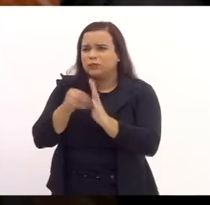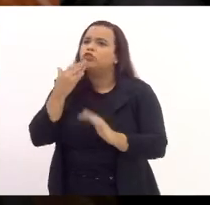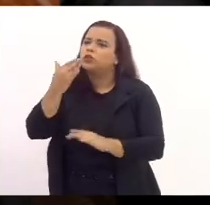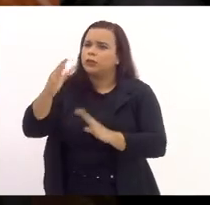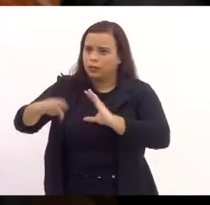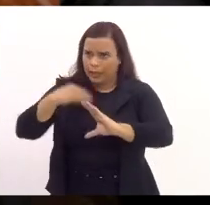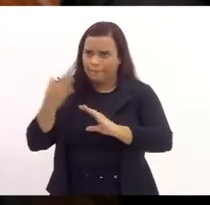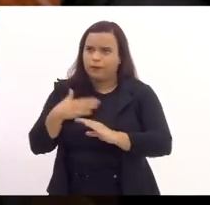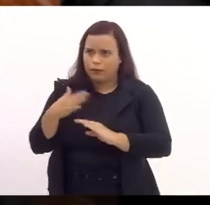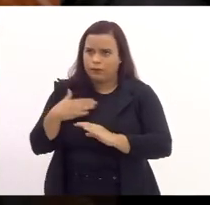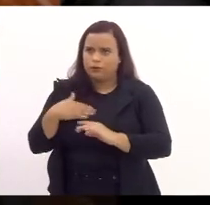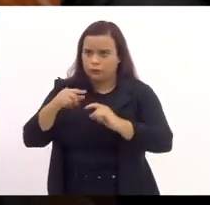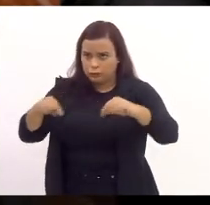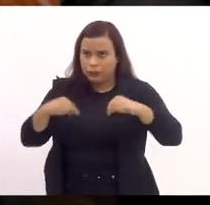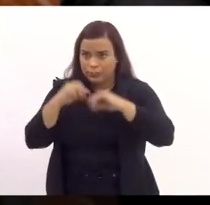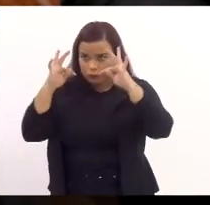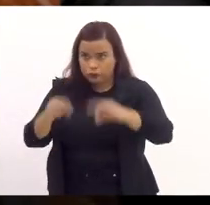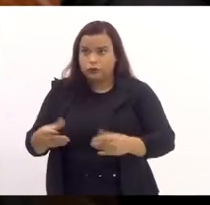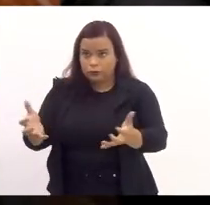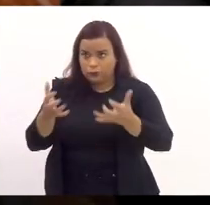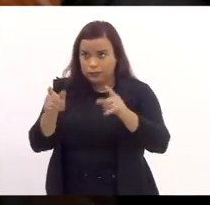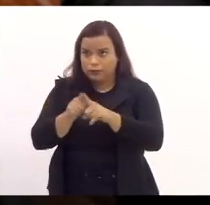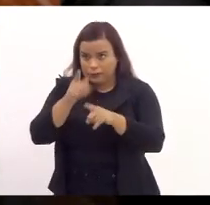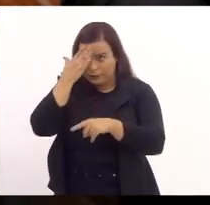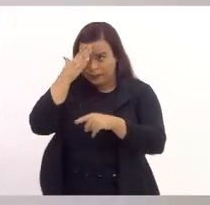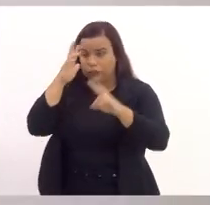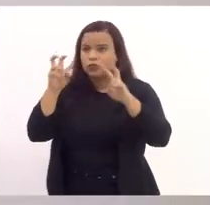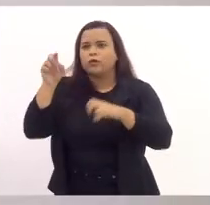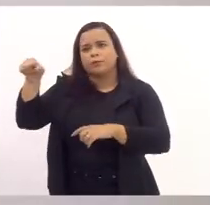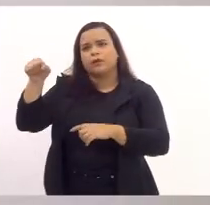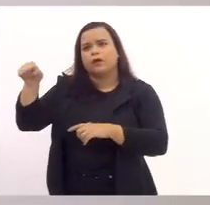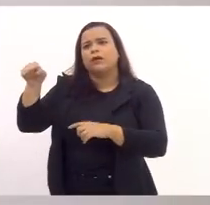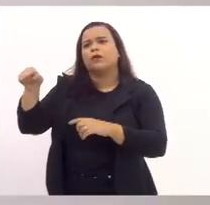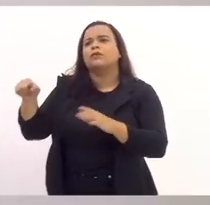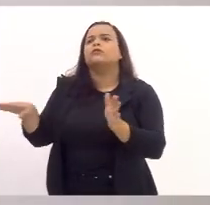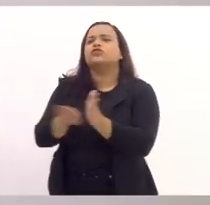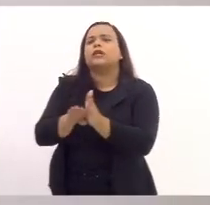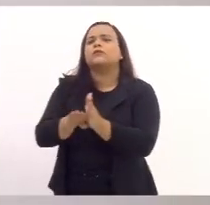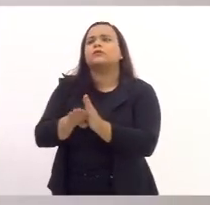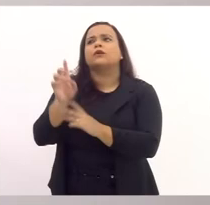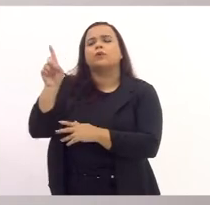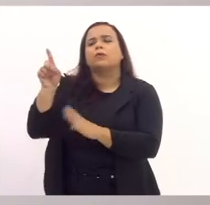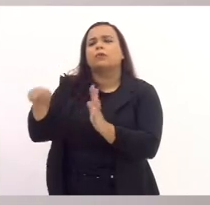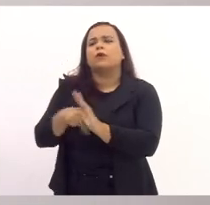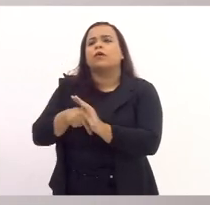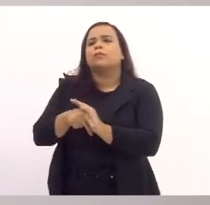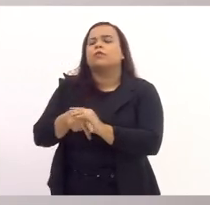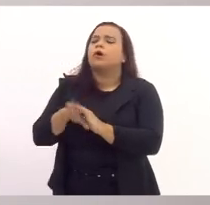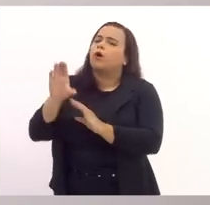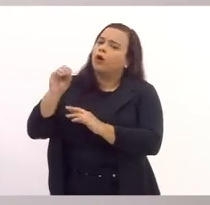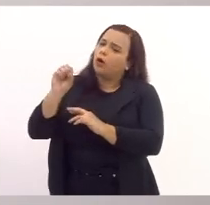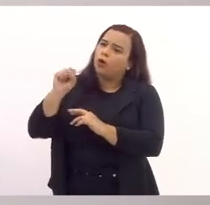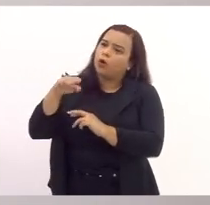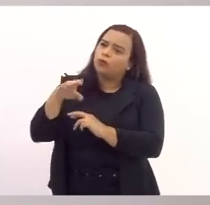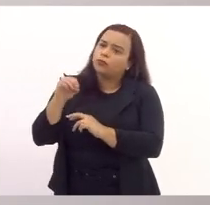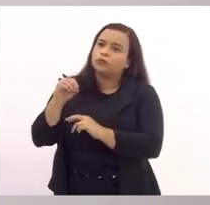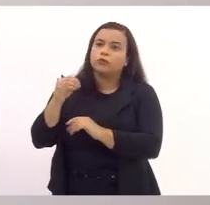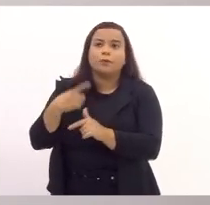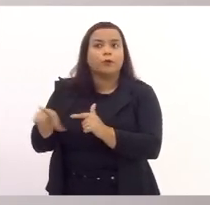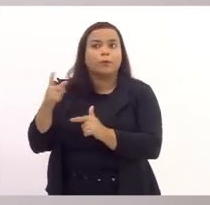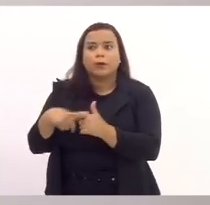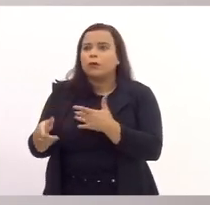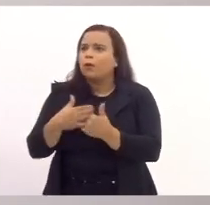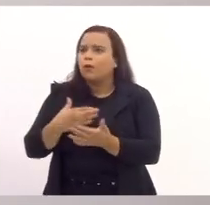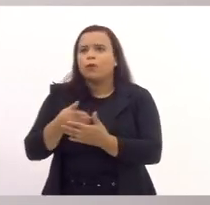terrenos. E queria que me explicasse sobre essa questão da estação de Cosmo, porque que ali, automaticamente, qualquer problema que se